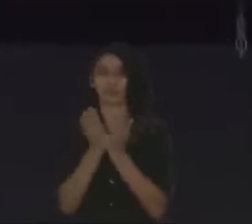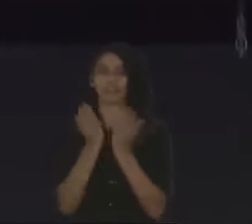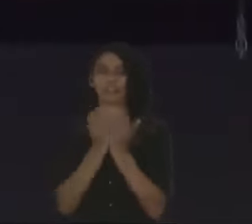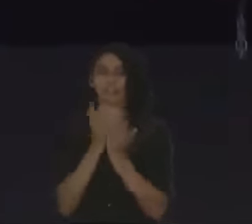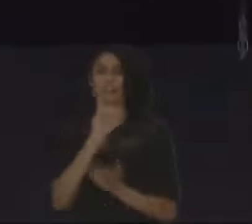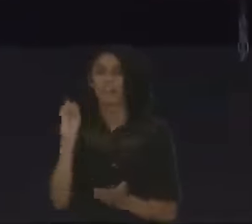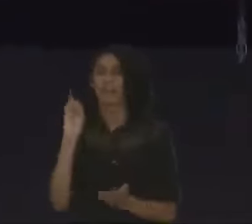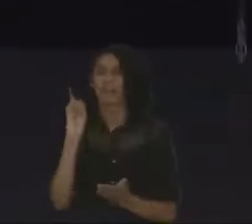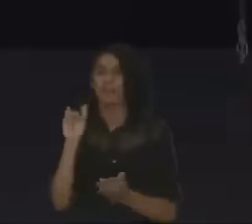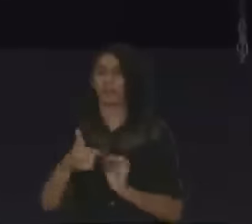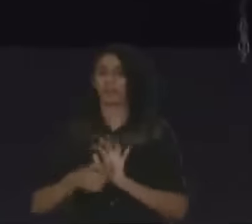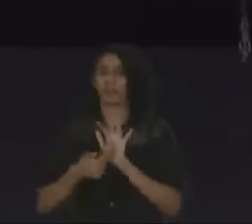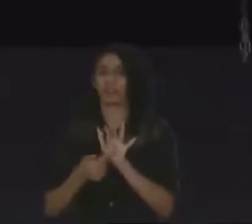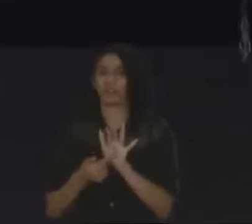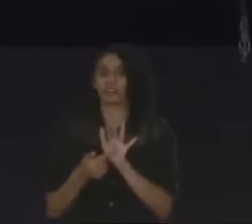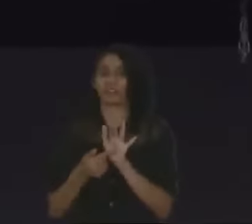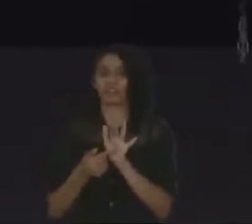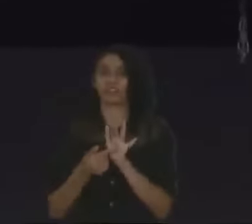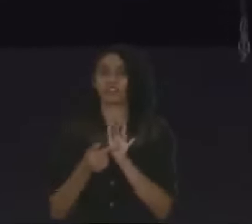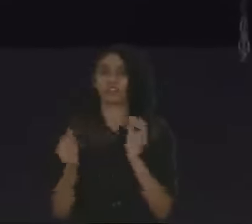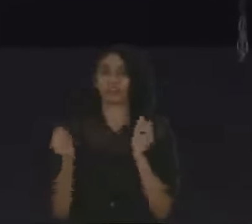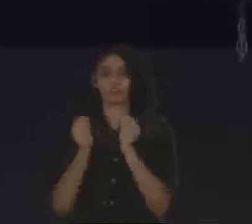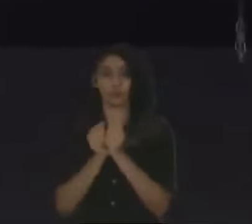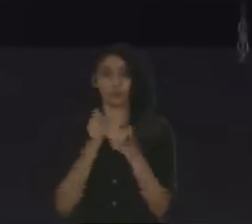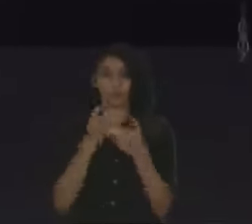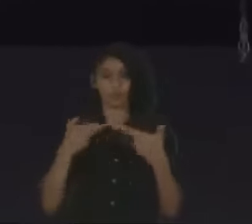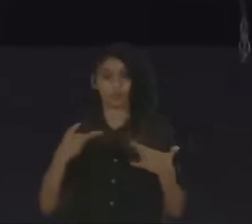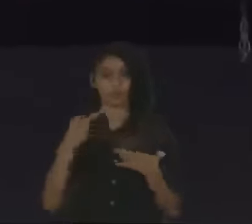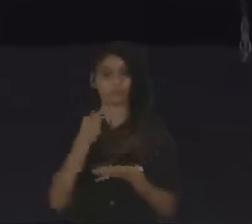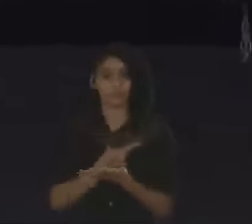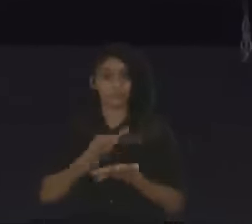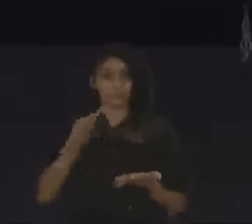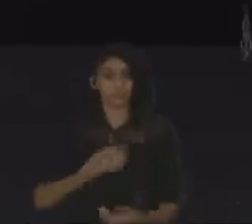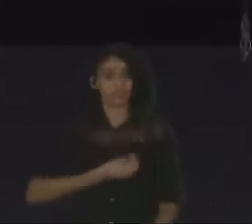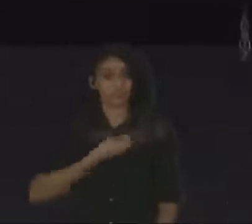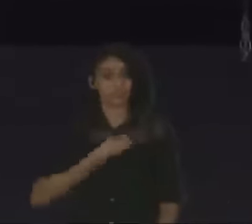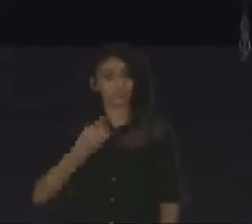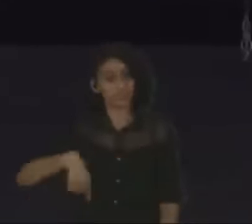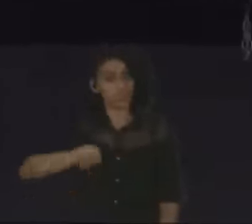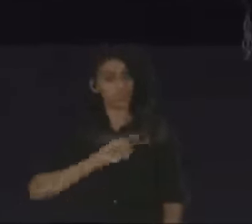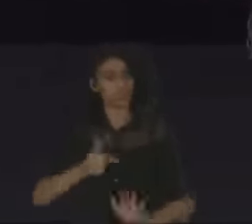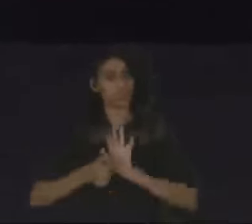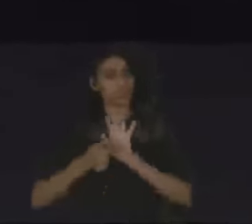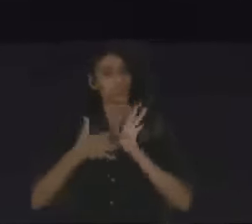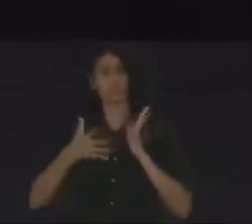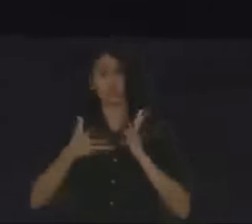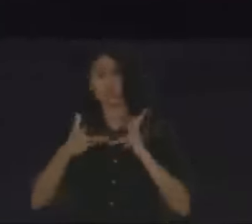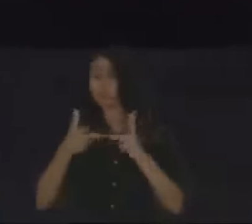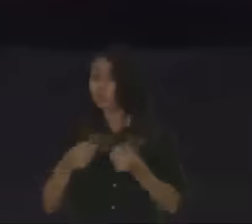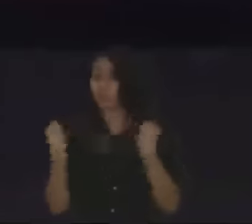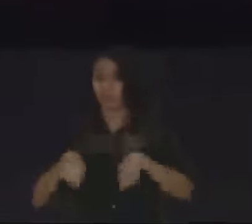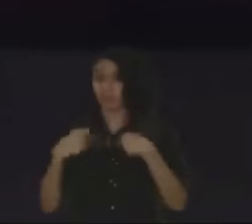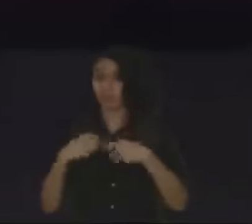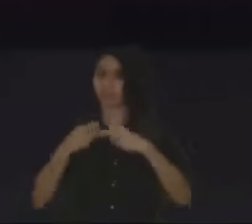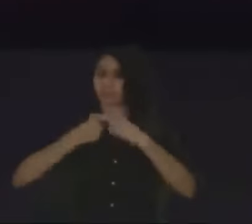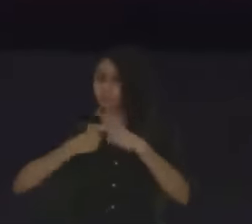fogo das circunstâncias que você tá vivendo um nesses dois fogos e ele mostra tudo que tá na nossa vida que precisa de